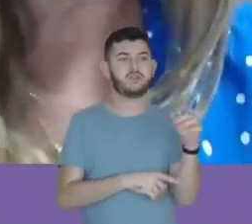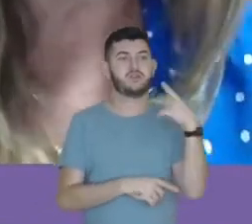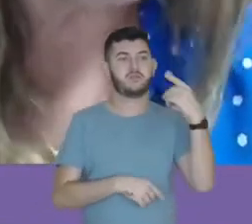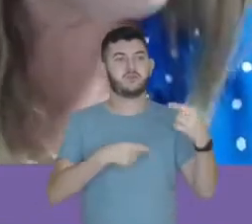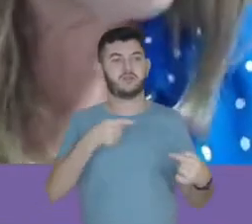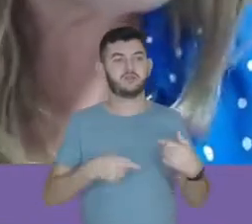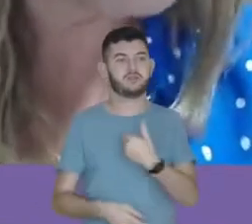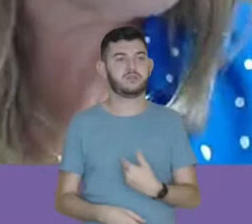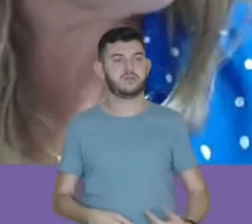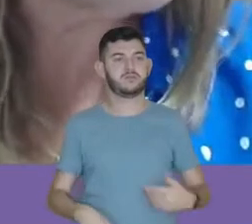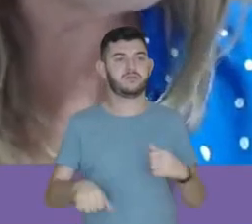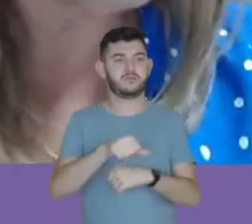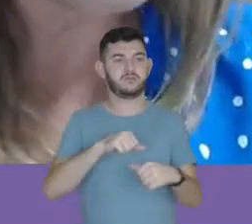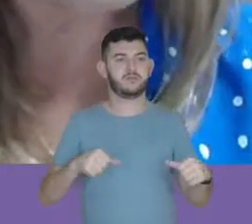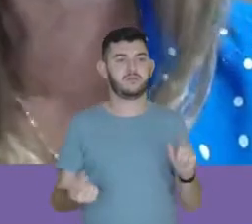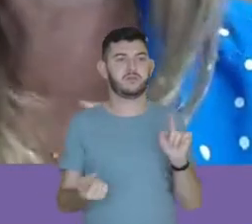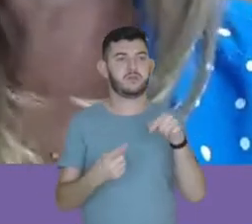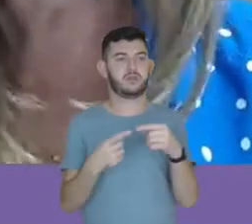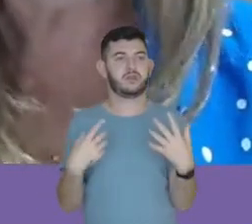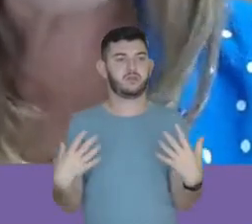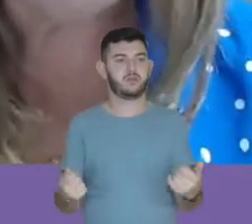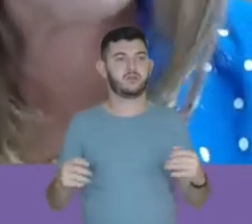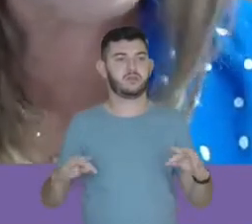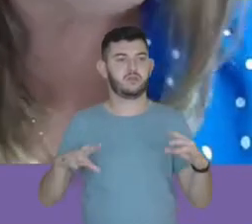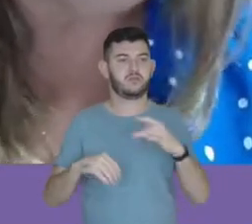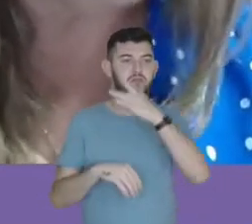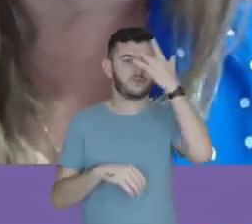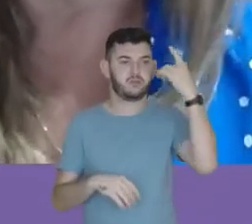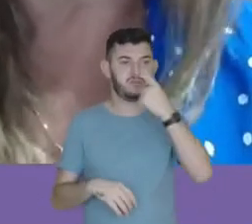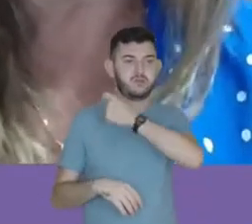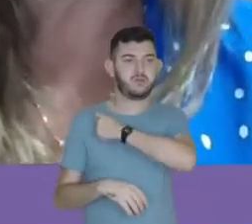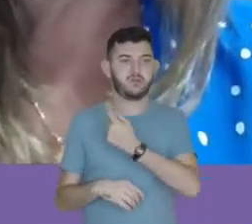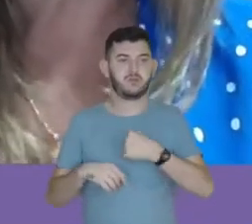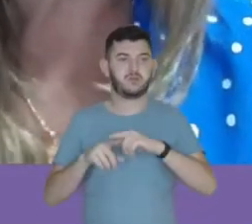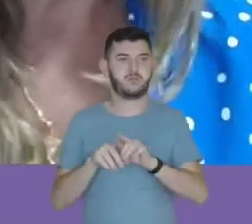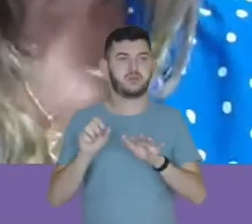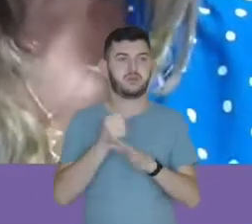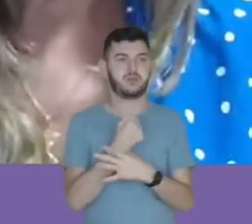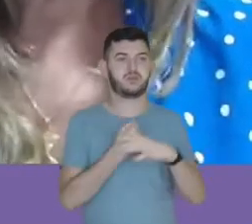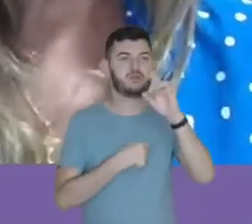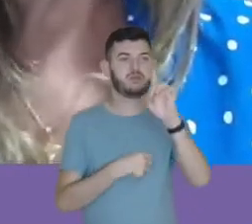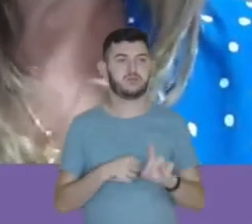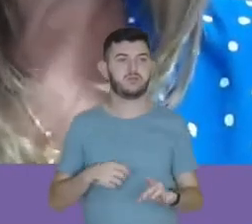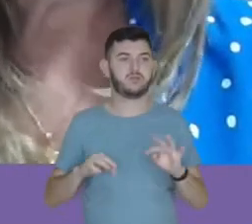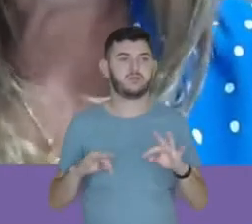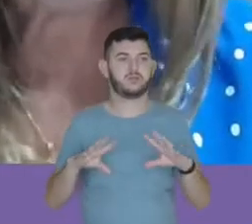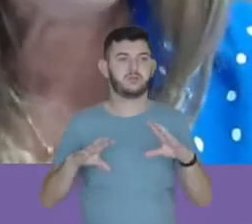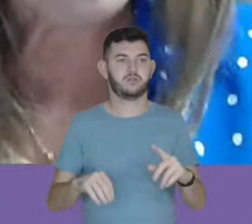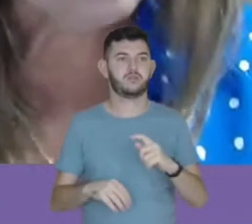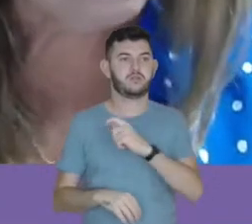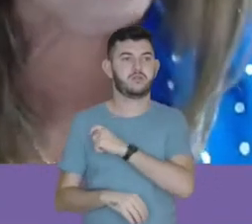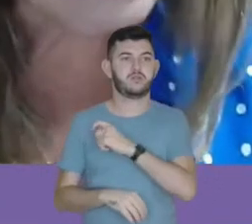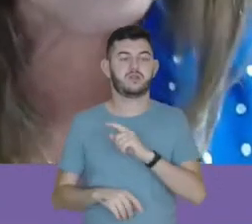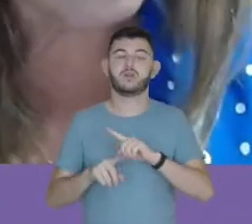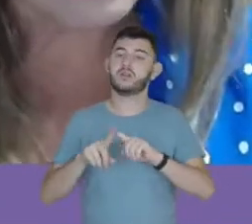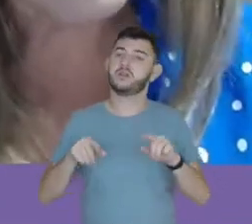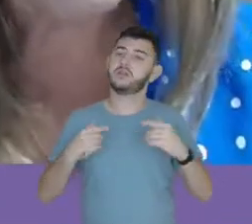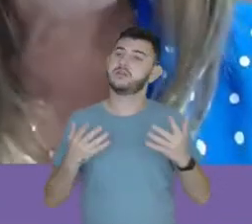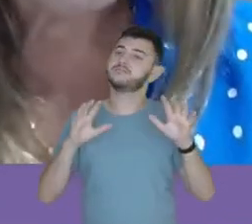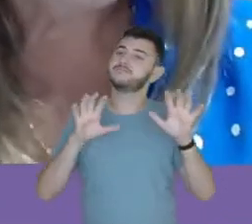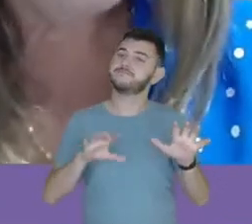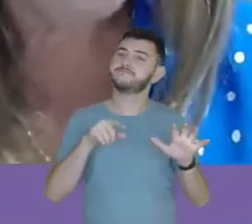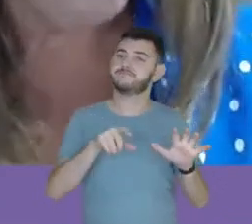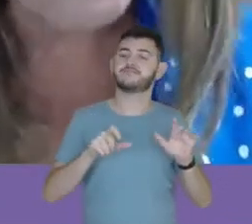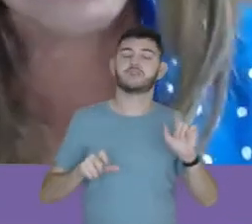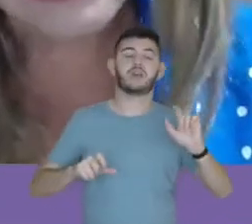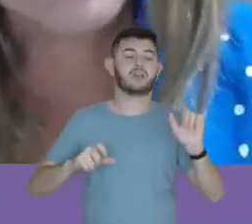transforma para acolher a todos os estudantes, para garantir o direito à educação de todos os estudantes. É isso que vem sido